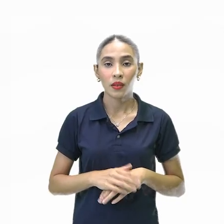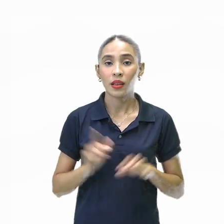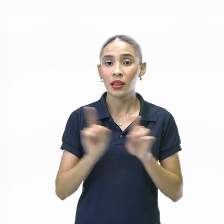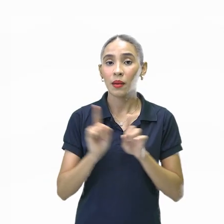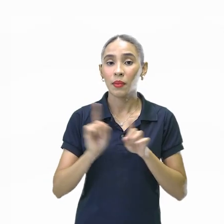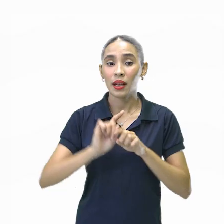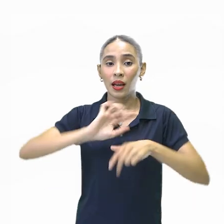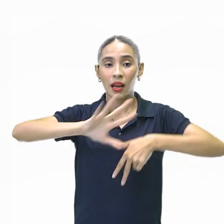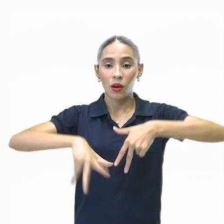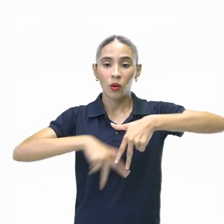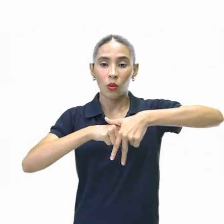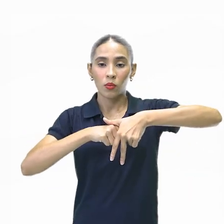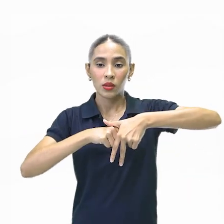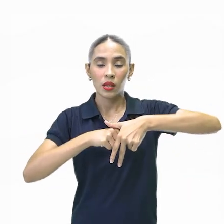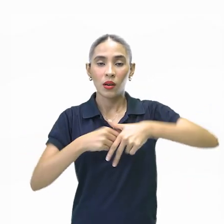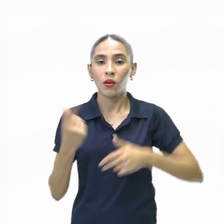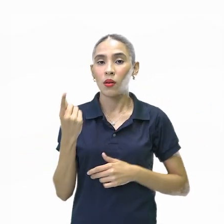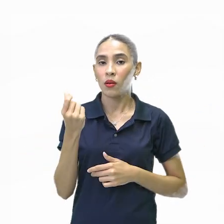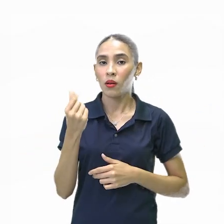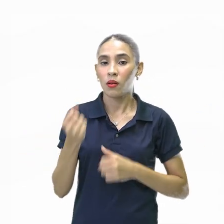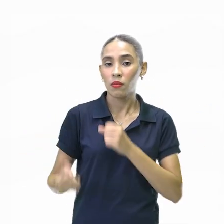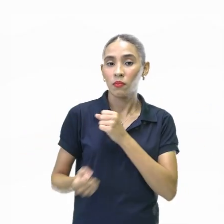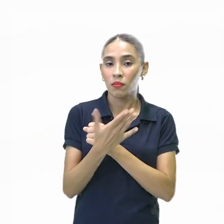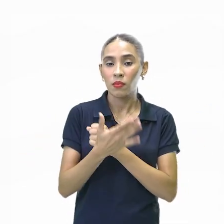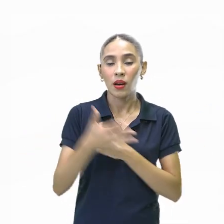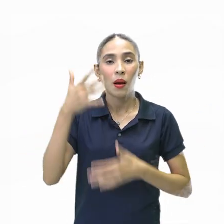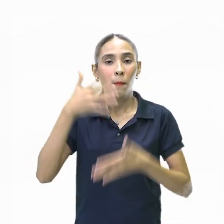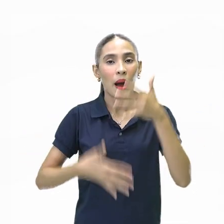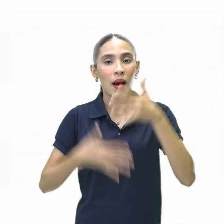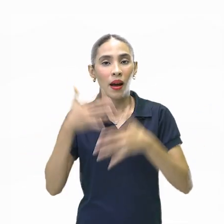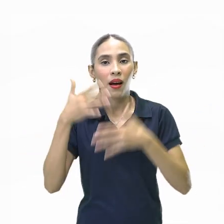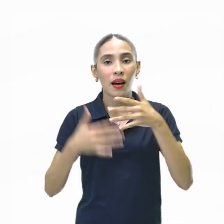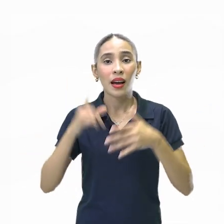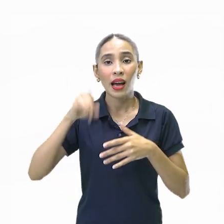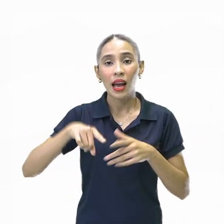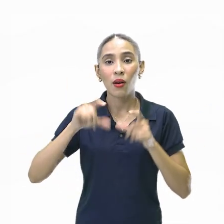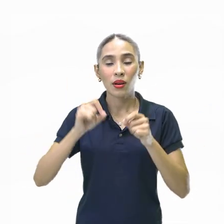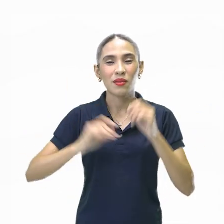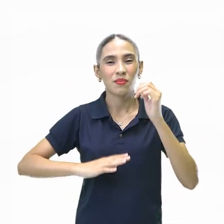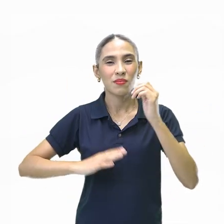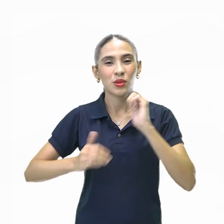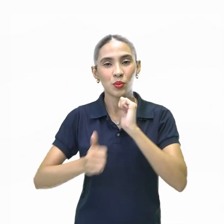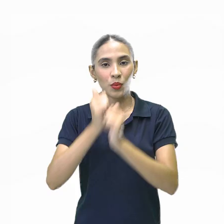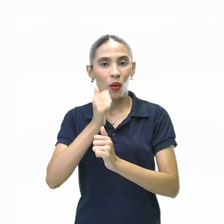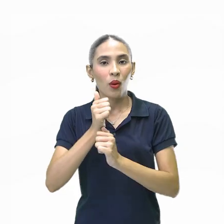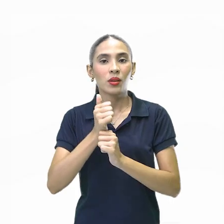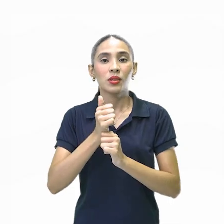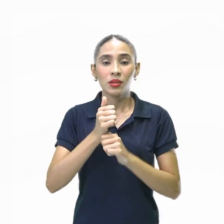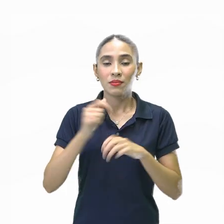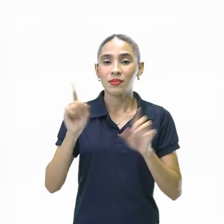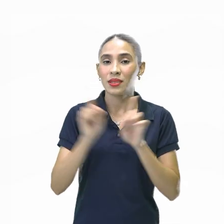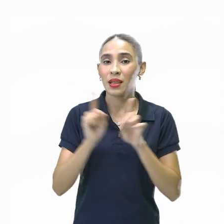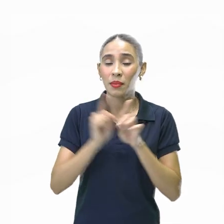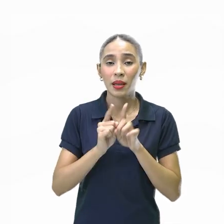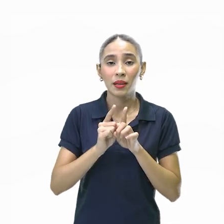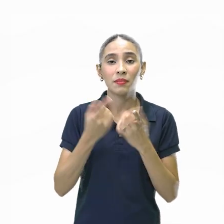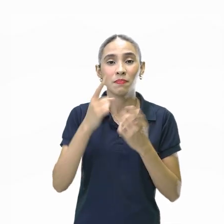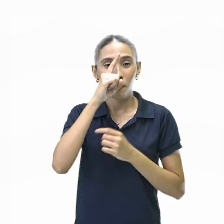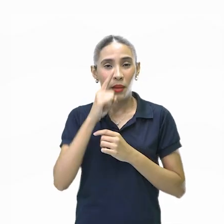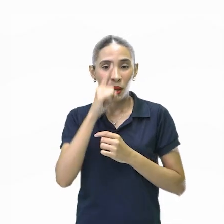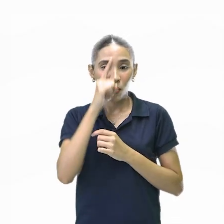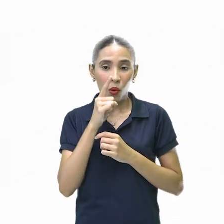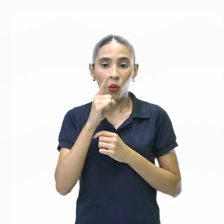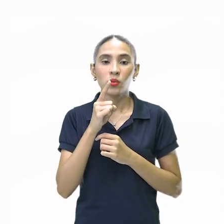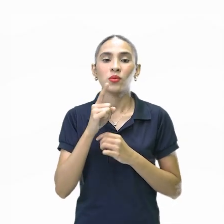corrupção, a propina, a trapaça, são casos no esporte que se tornaram alarmantes aí nos últimos tempos,